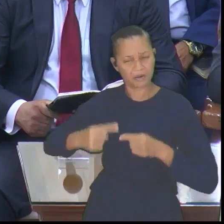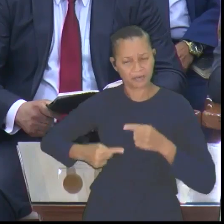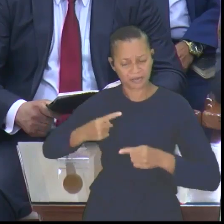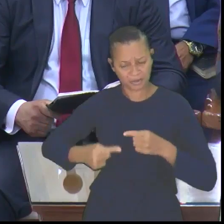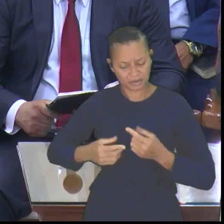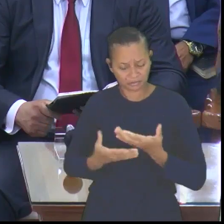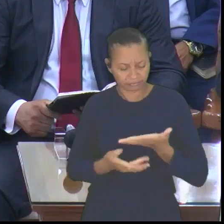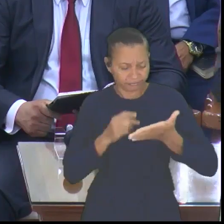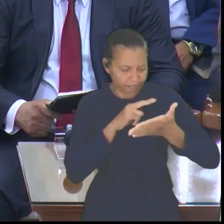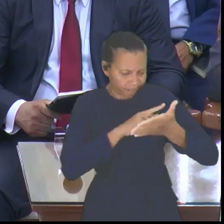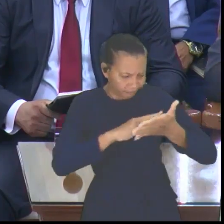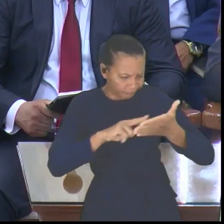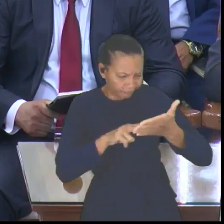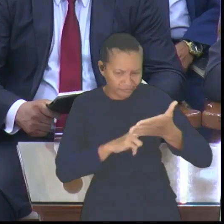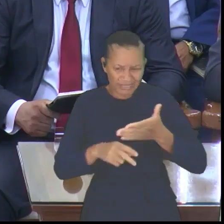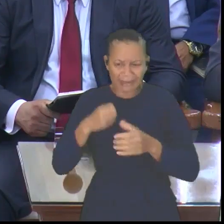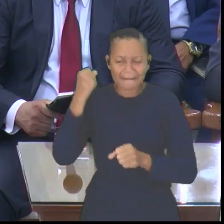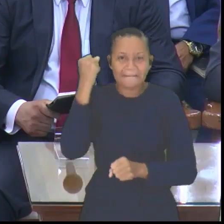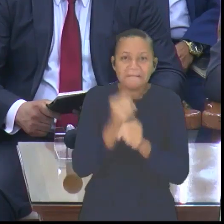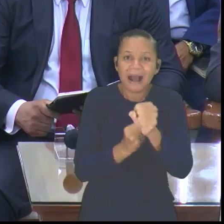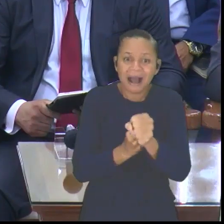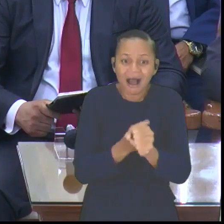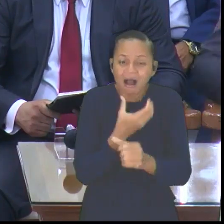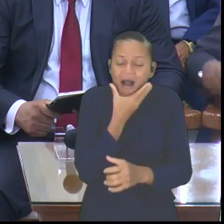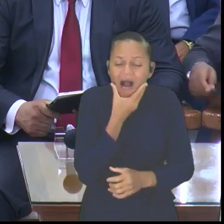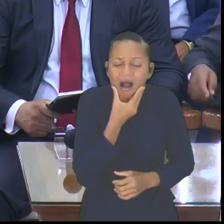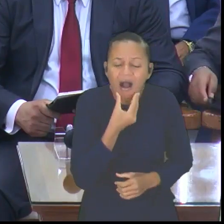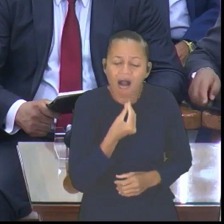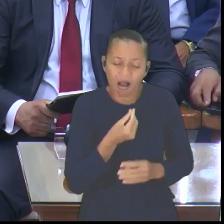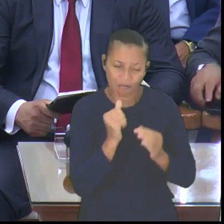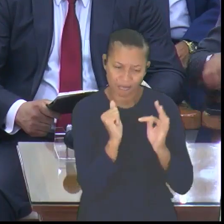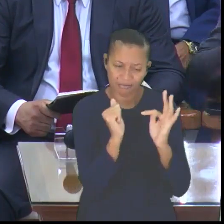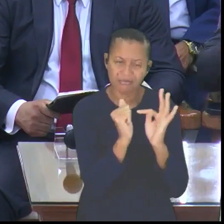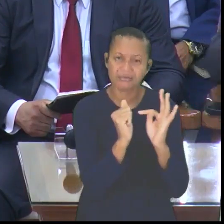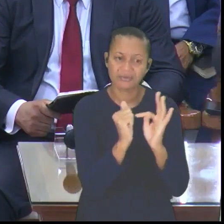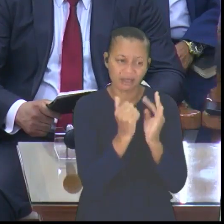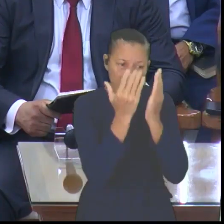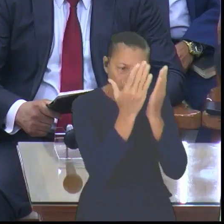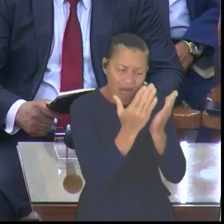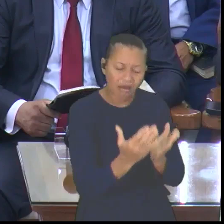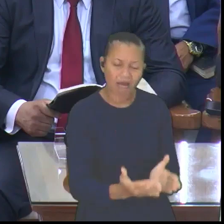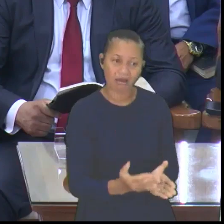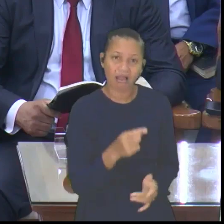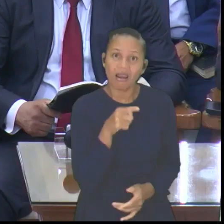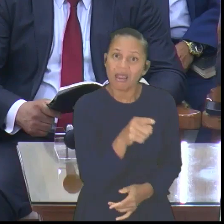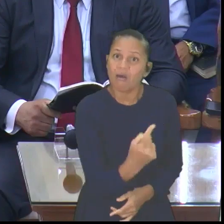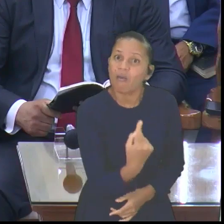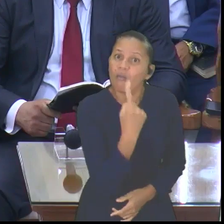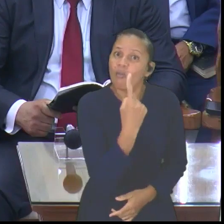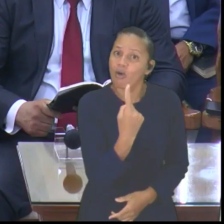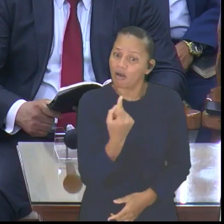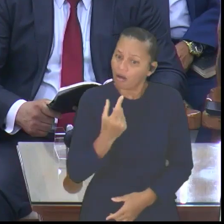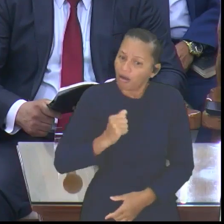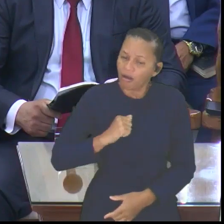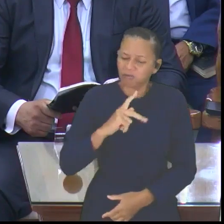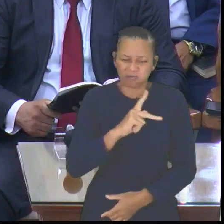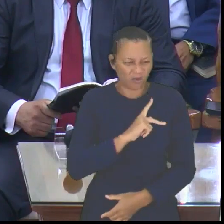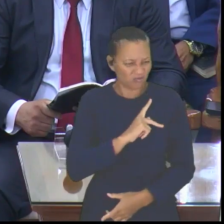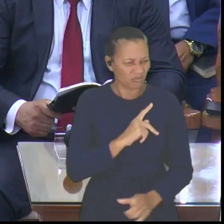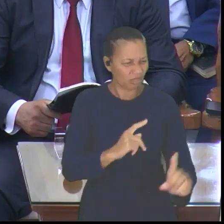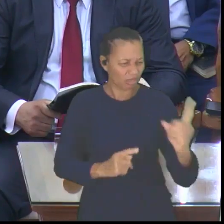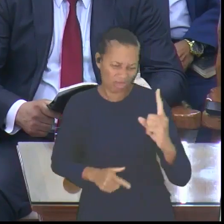que ele mata a Tiago. Um dos apóstolos também ele mata a